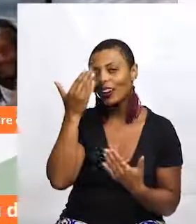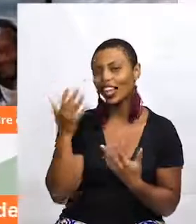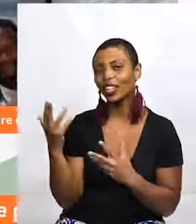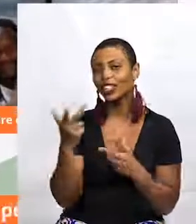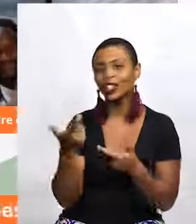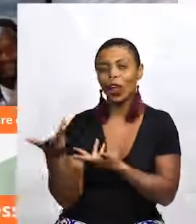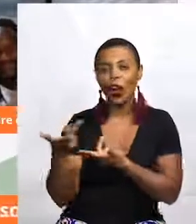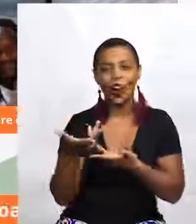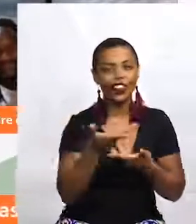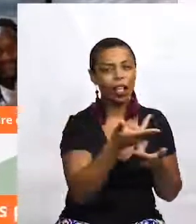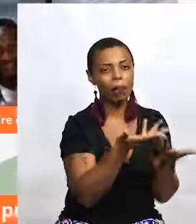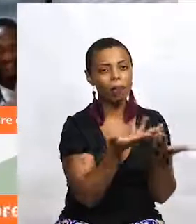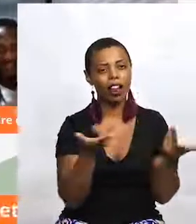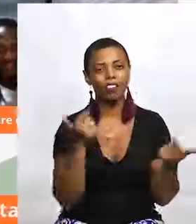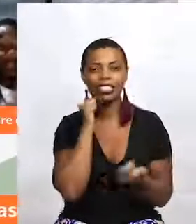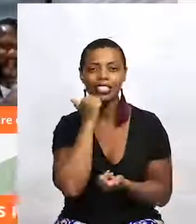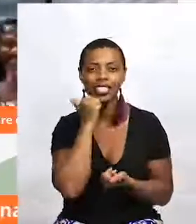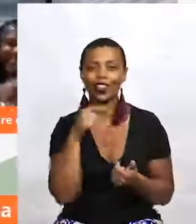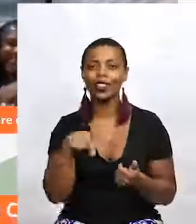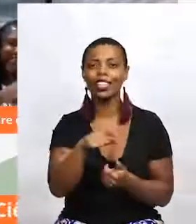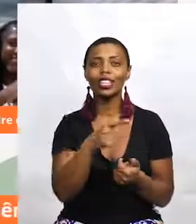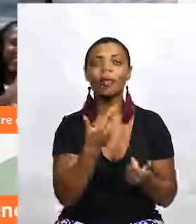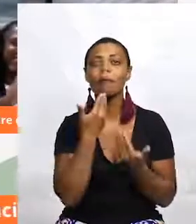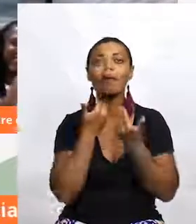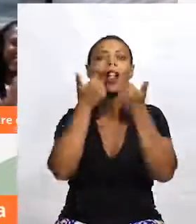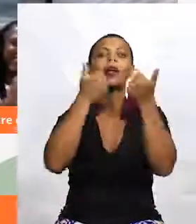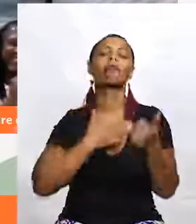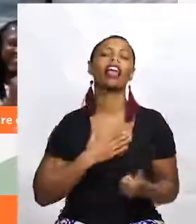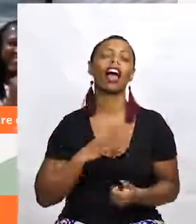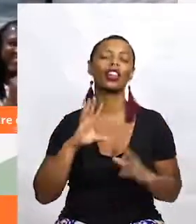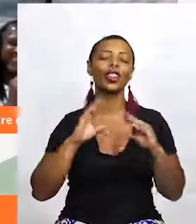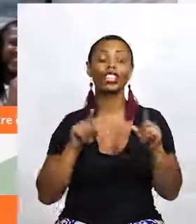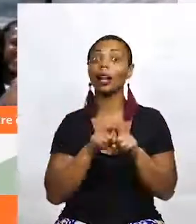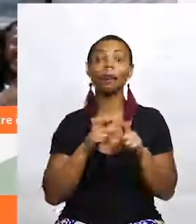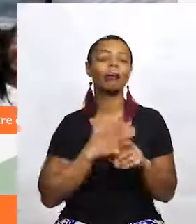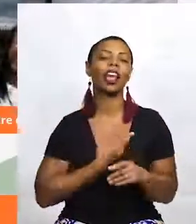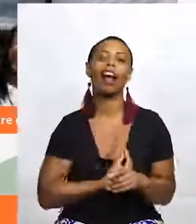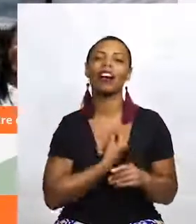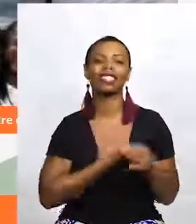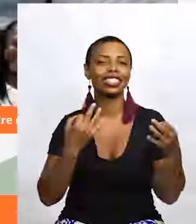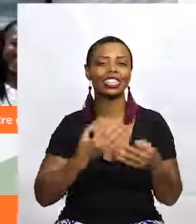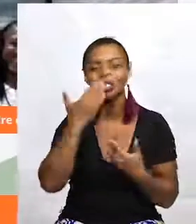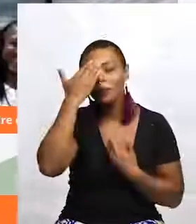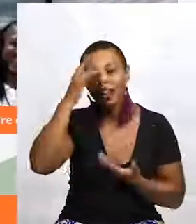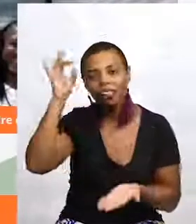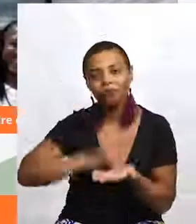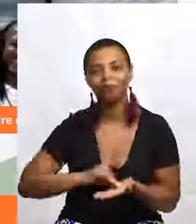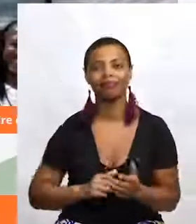convidados cientistas maravilhosos. Vocês melhoraram muito a minha noite e a minha vida, com certeza. Muito obrigada mesmo.